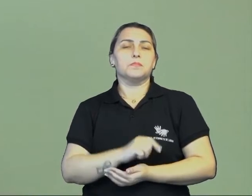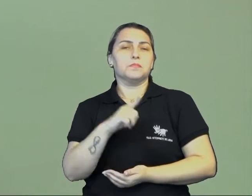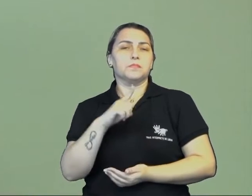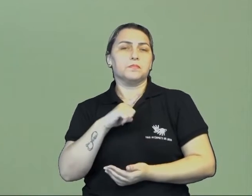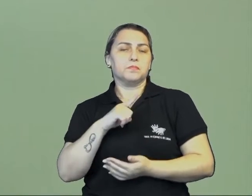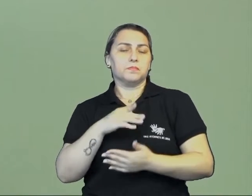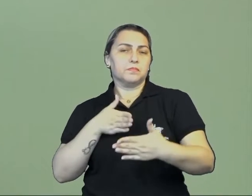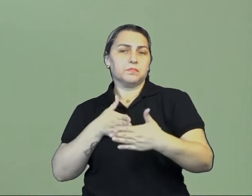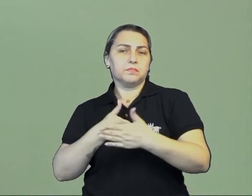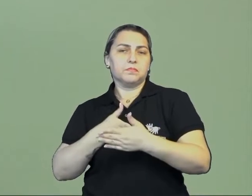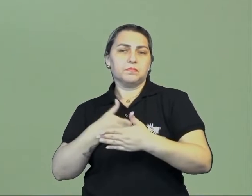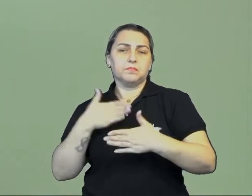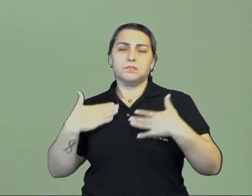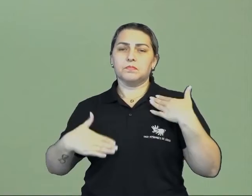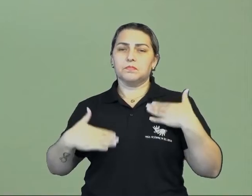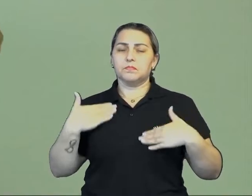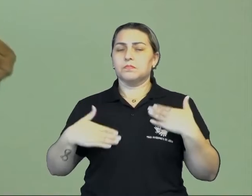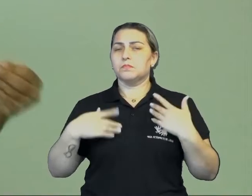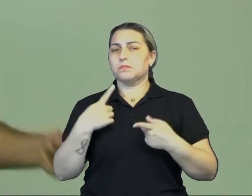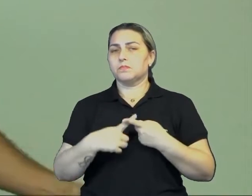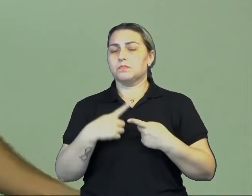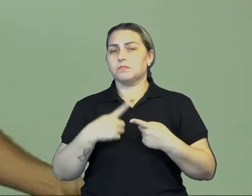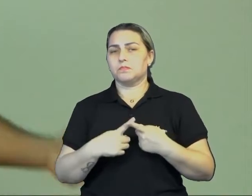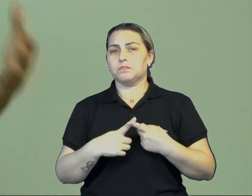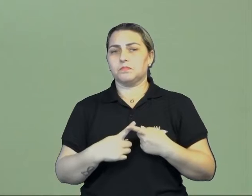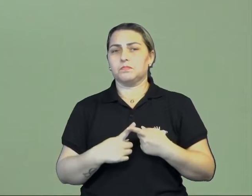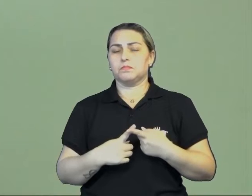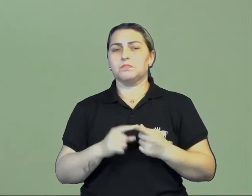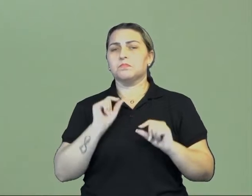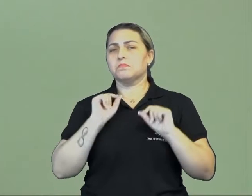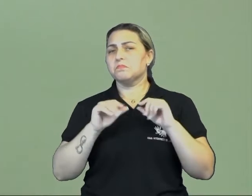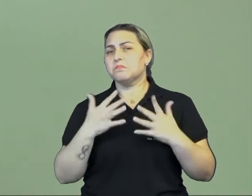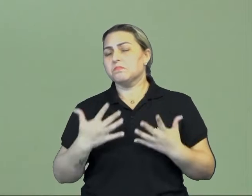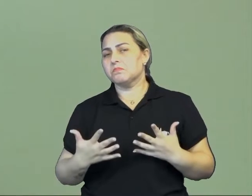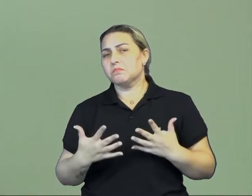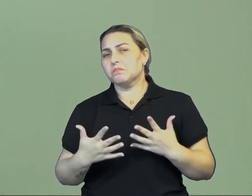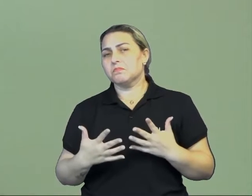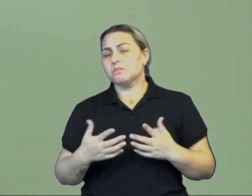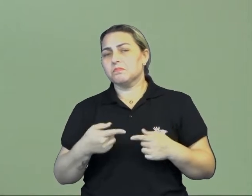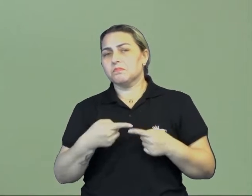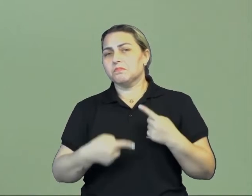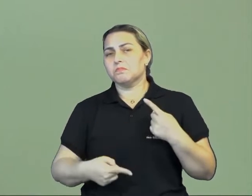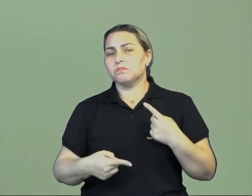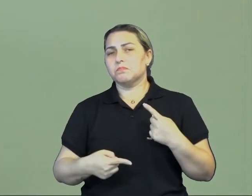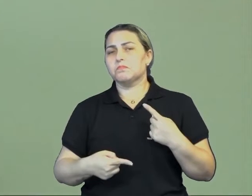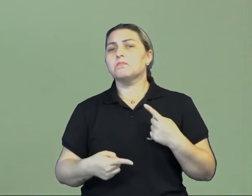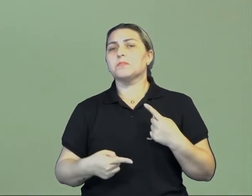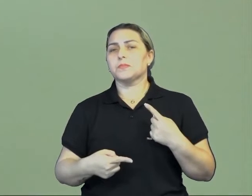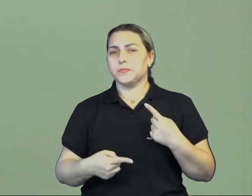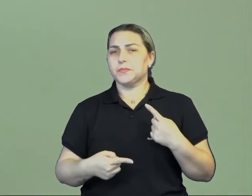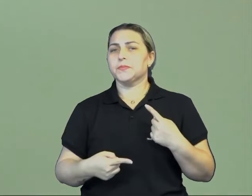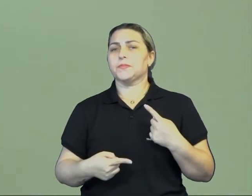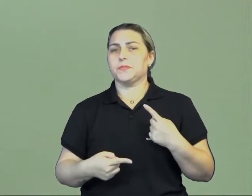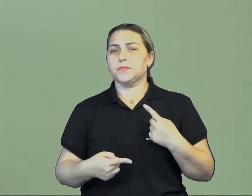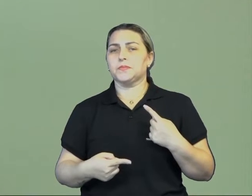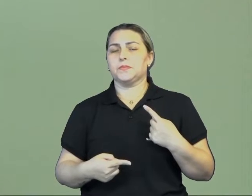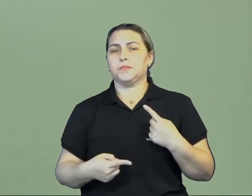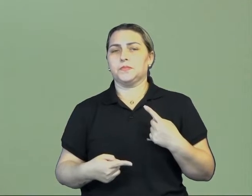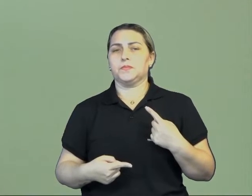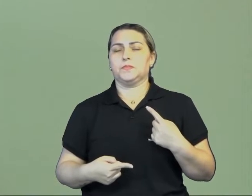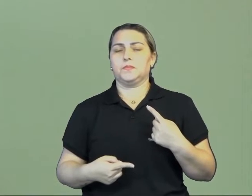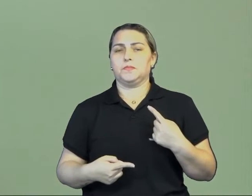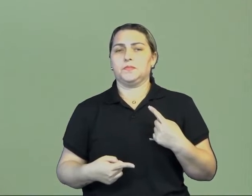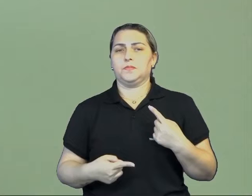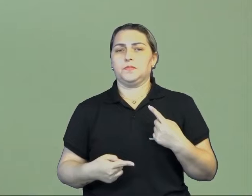bloqueio corporal, porque ali o corpo era profano. O que é profano, professor? Proibido, velado, zelado. Então, naquele